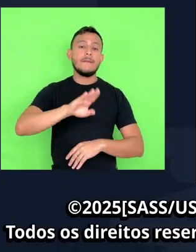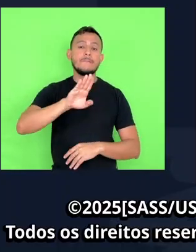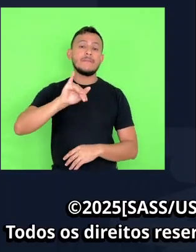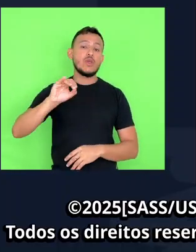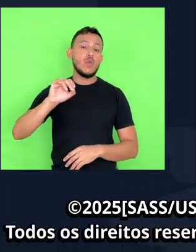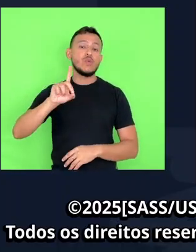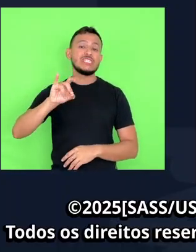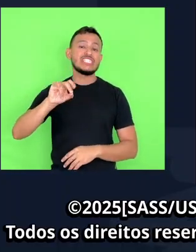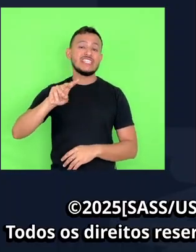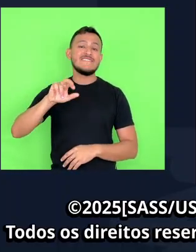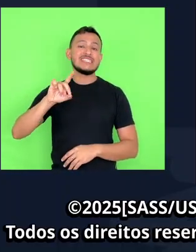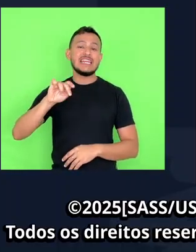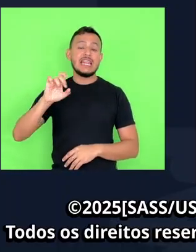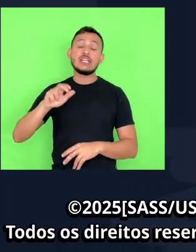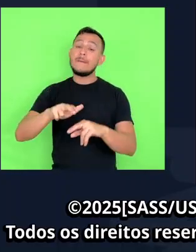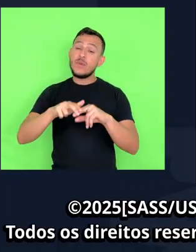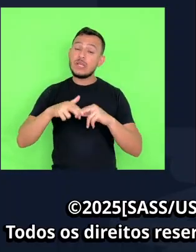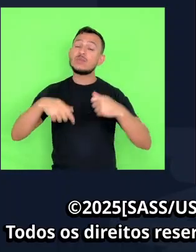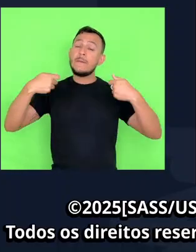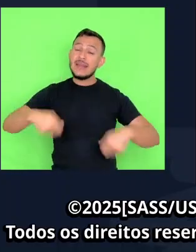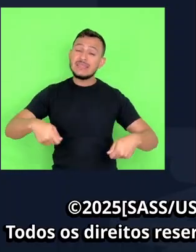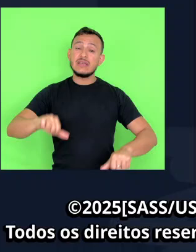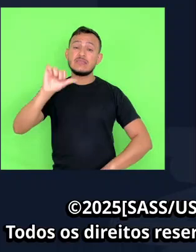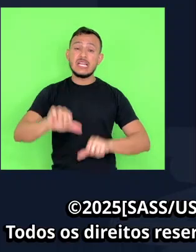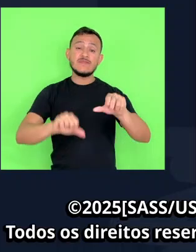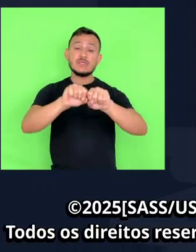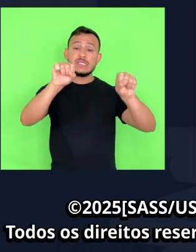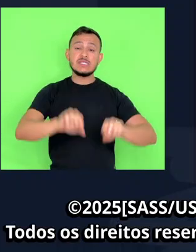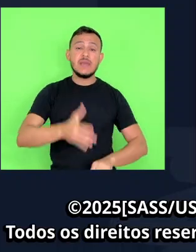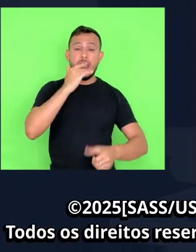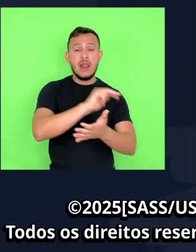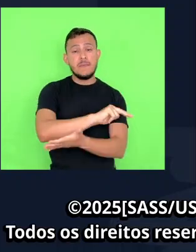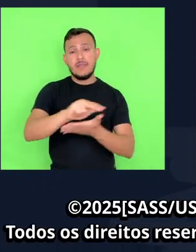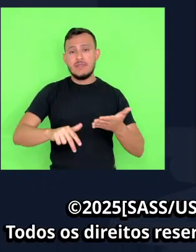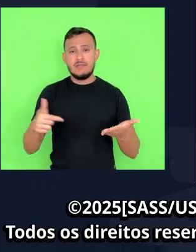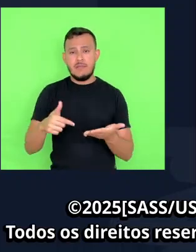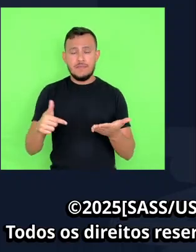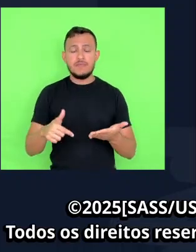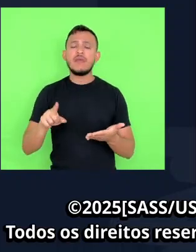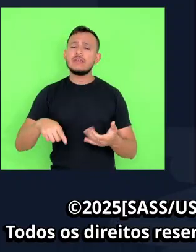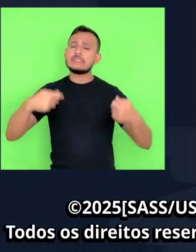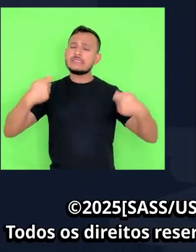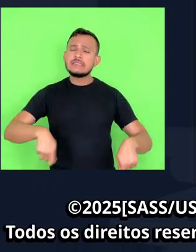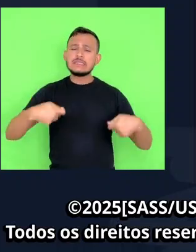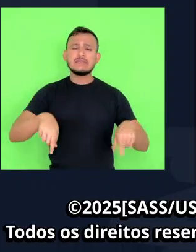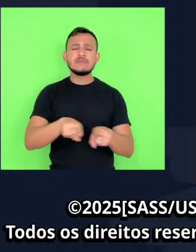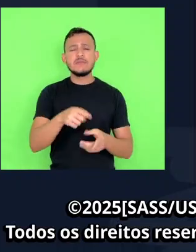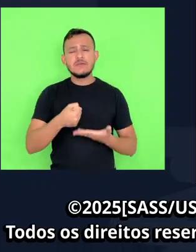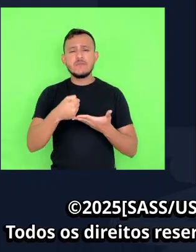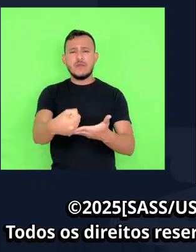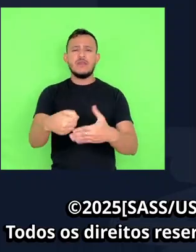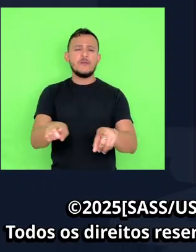é necessário transformar os sistemas alimentares. É necessário